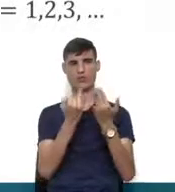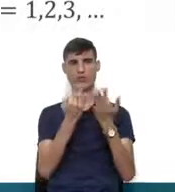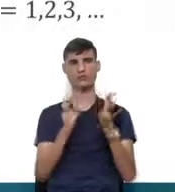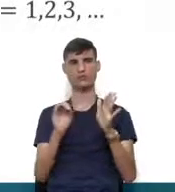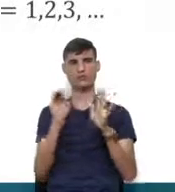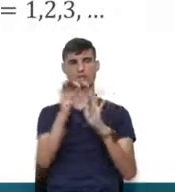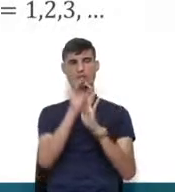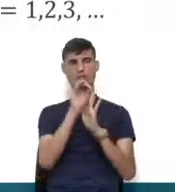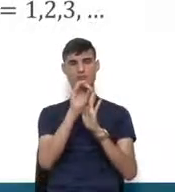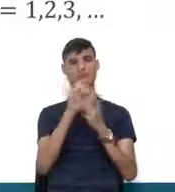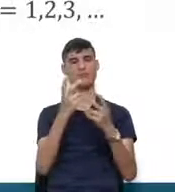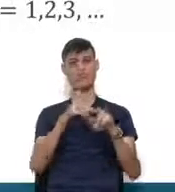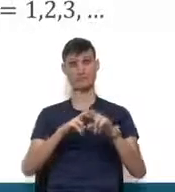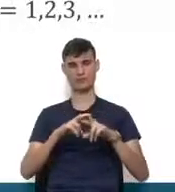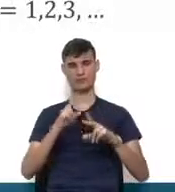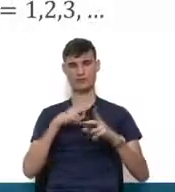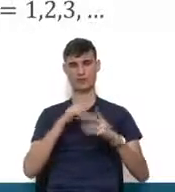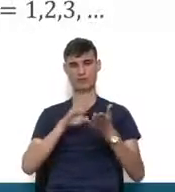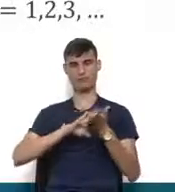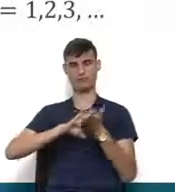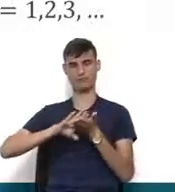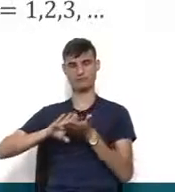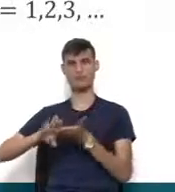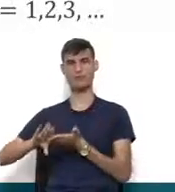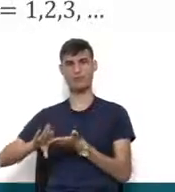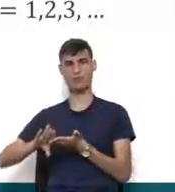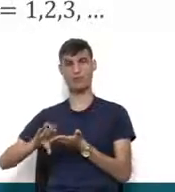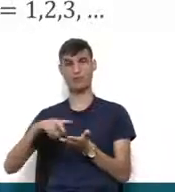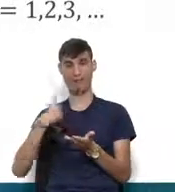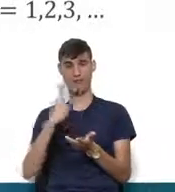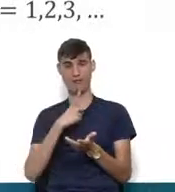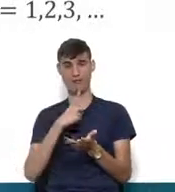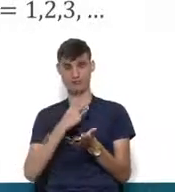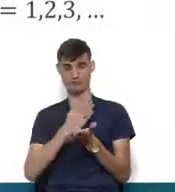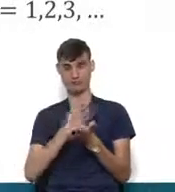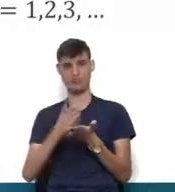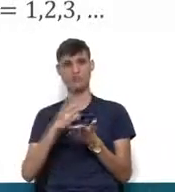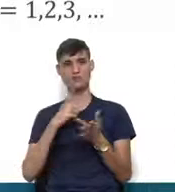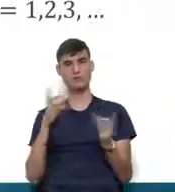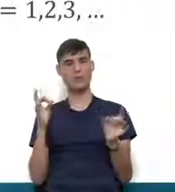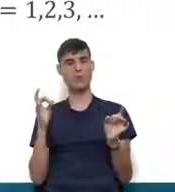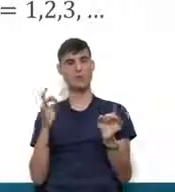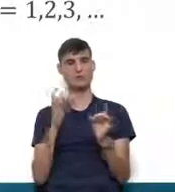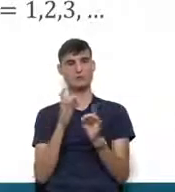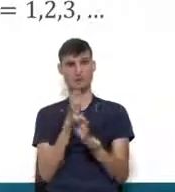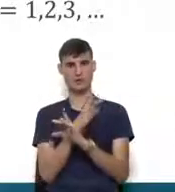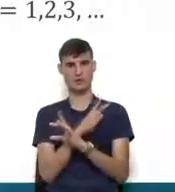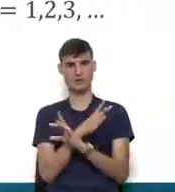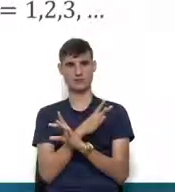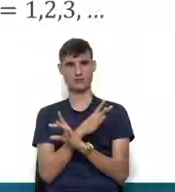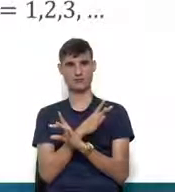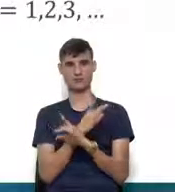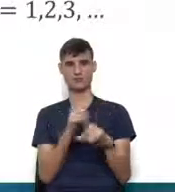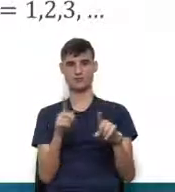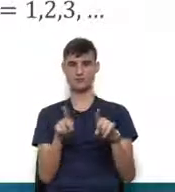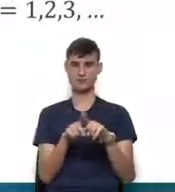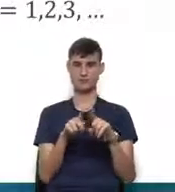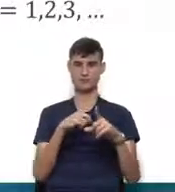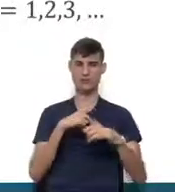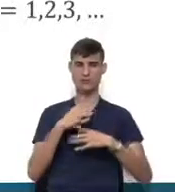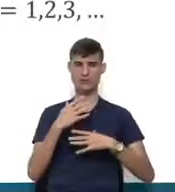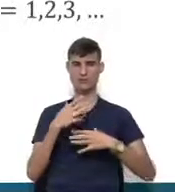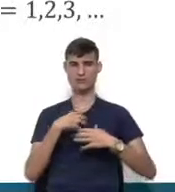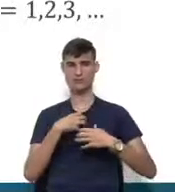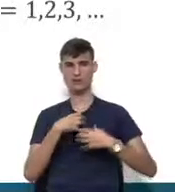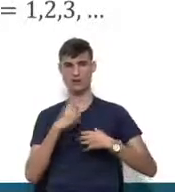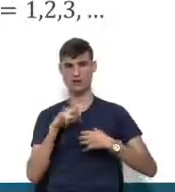coeficientes? Esses são os isolamentos. Então, aqui a gente tem a série completa de Fourier. E dependendo se a função